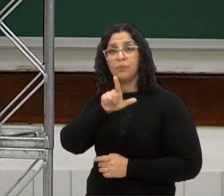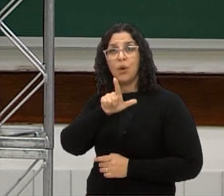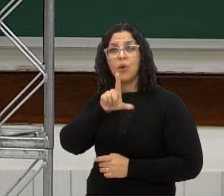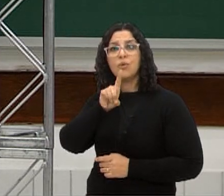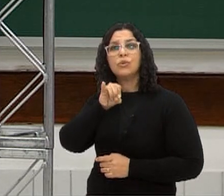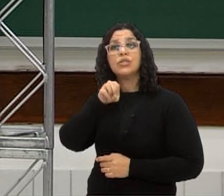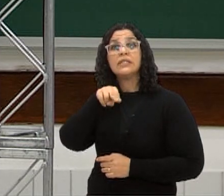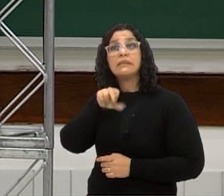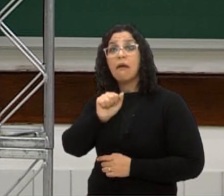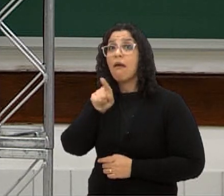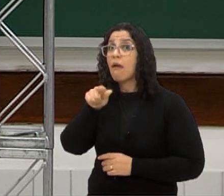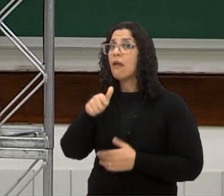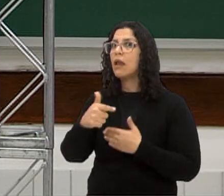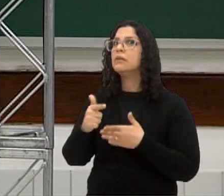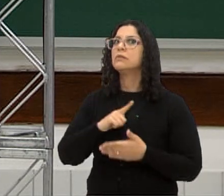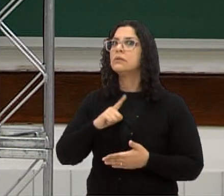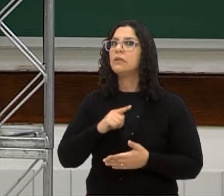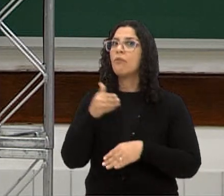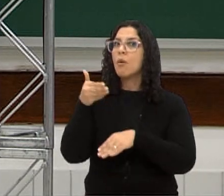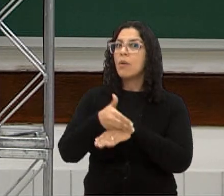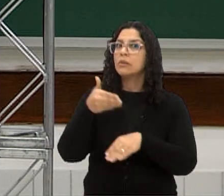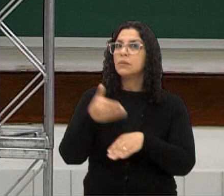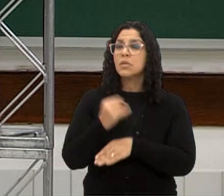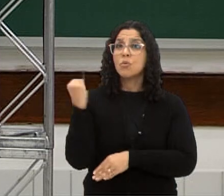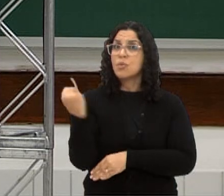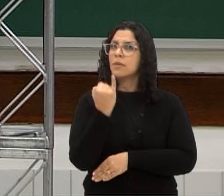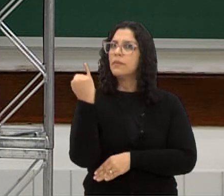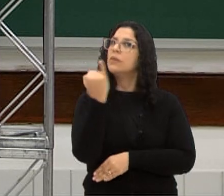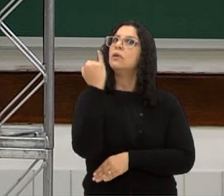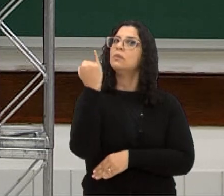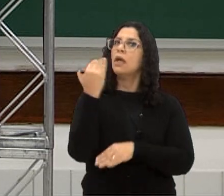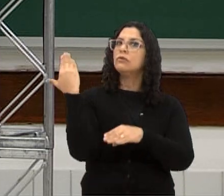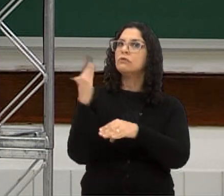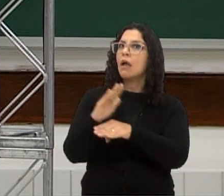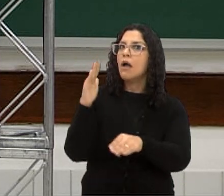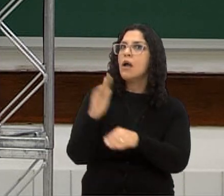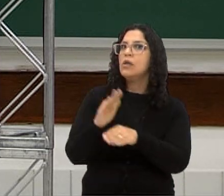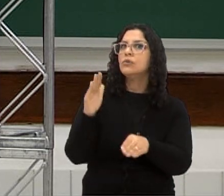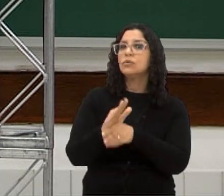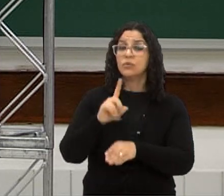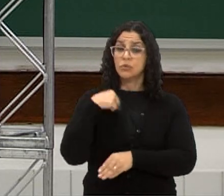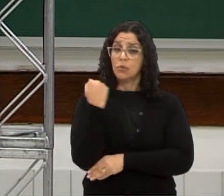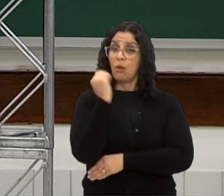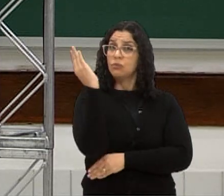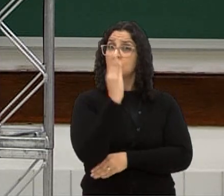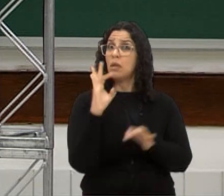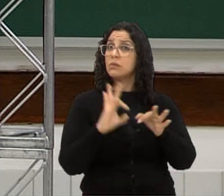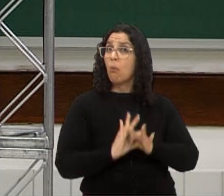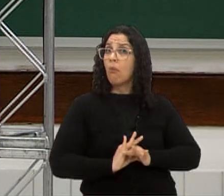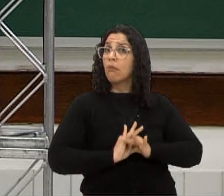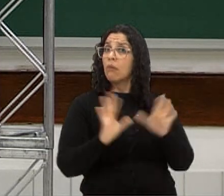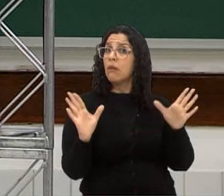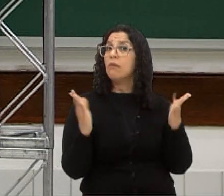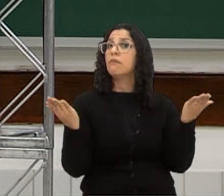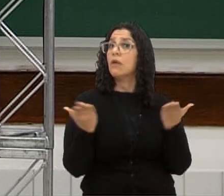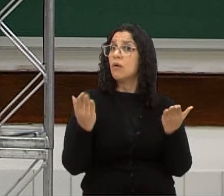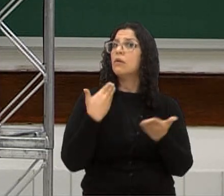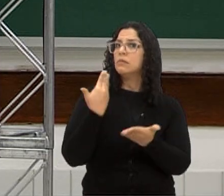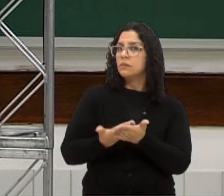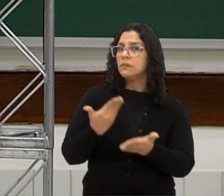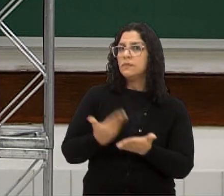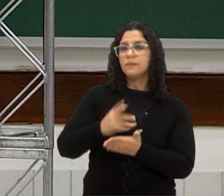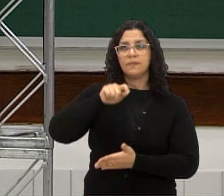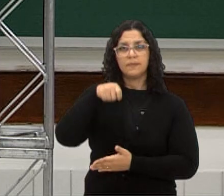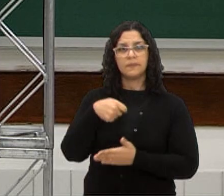teve uma participação de destaque no processo de independência do Brasil e nós vamos estudar isso,